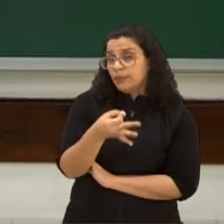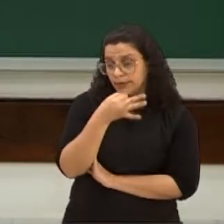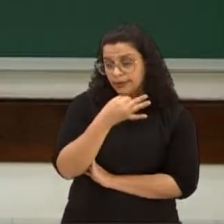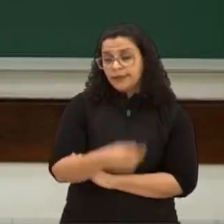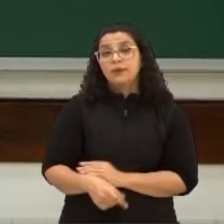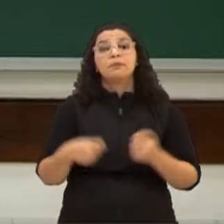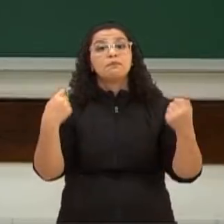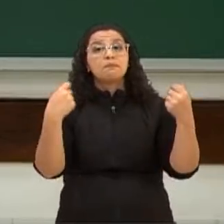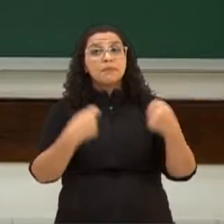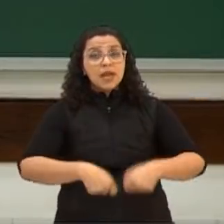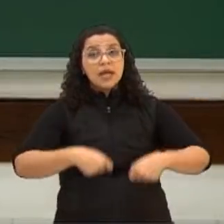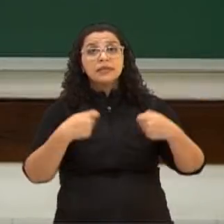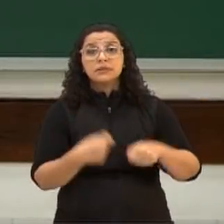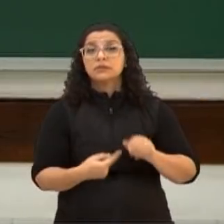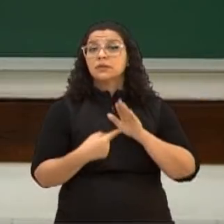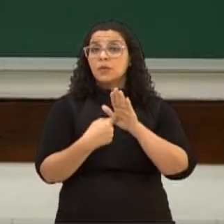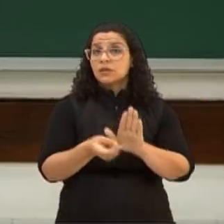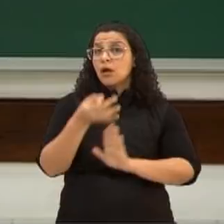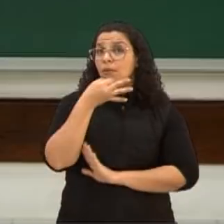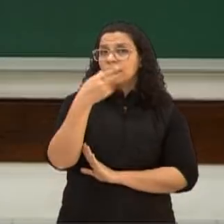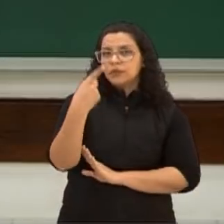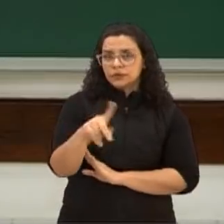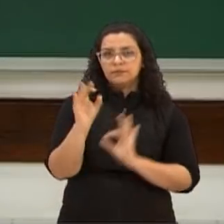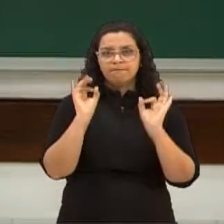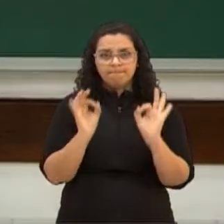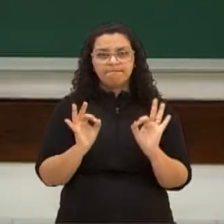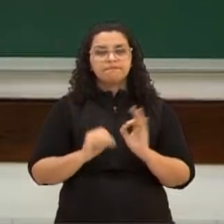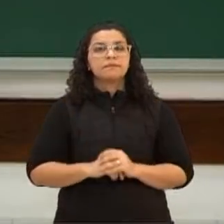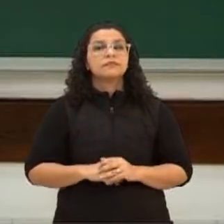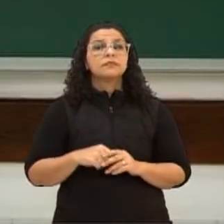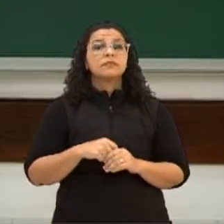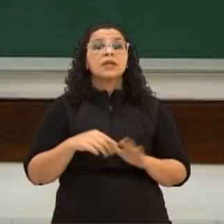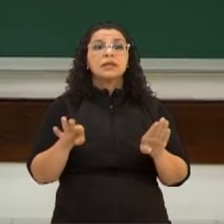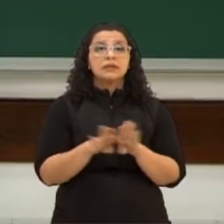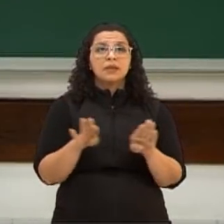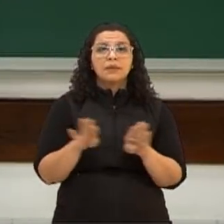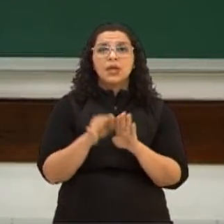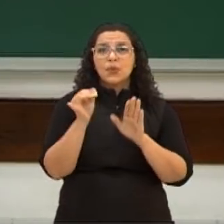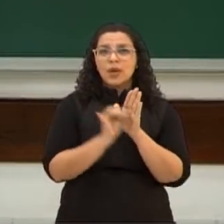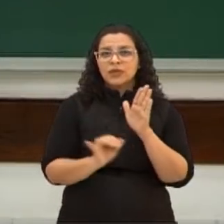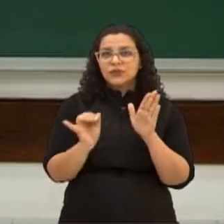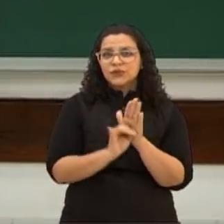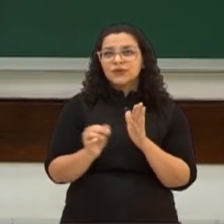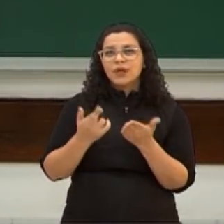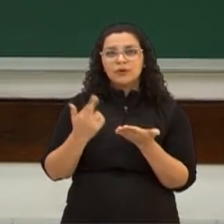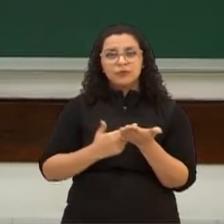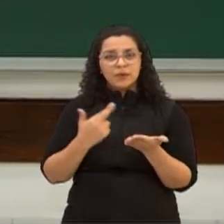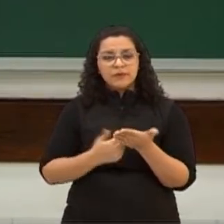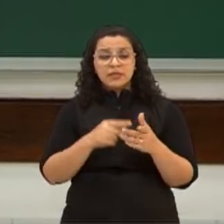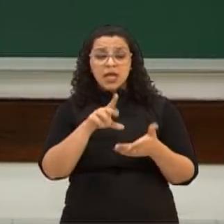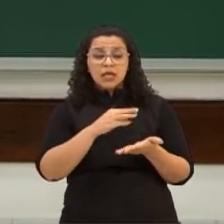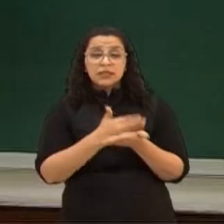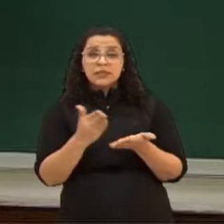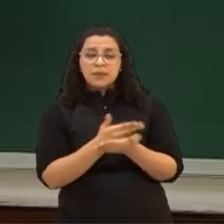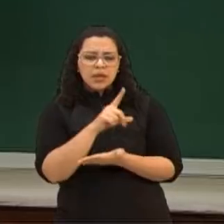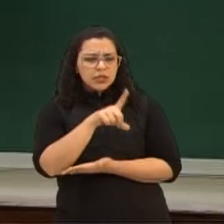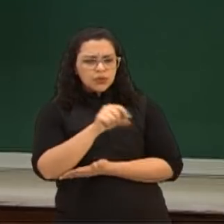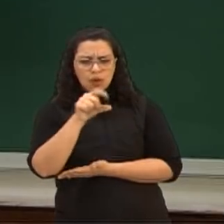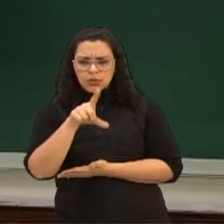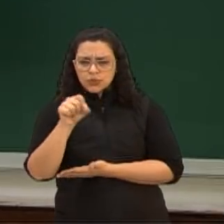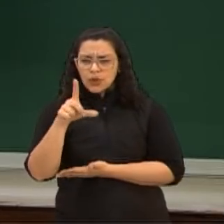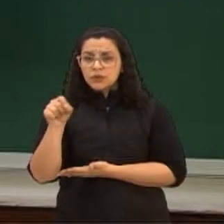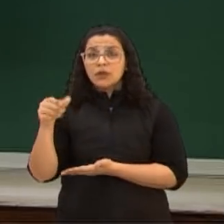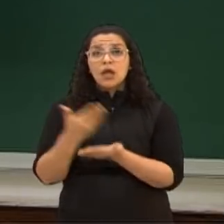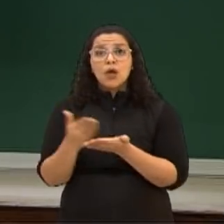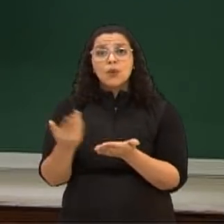argumentativo, precisa aparecer as argumentações, ok? O editorial de um periódico faz a seleção das cartas a